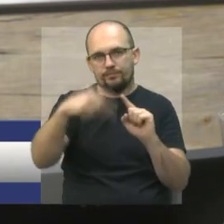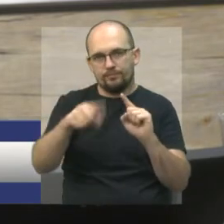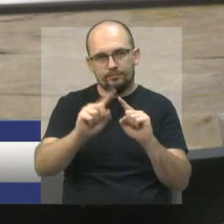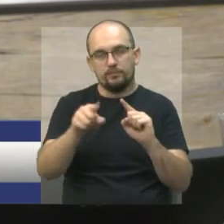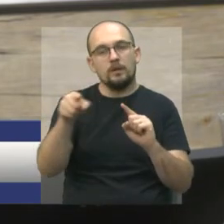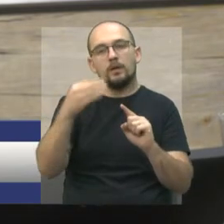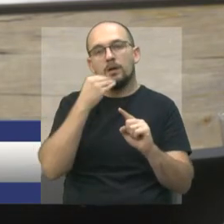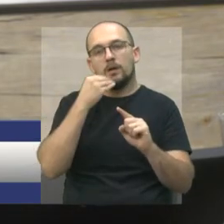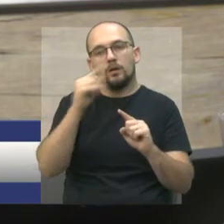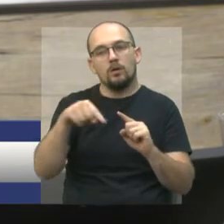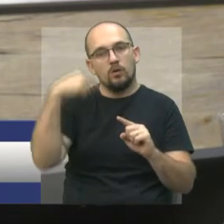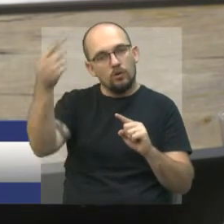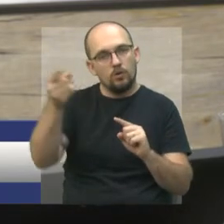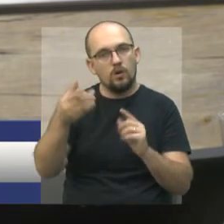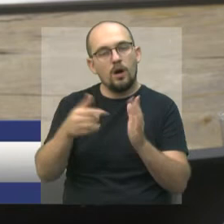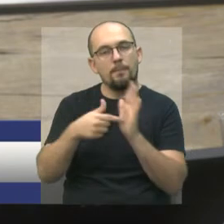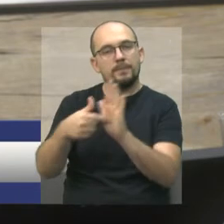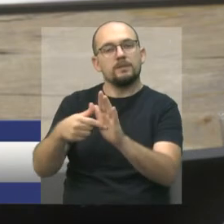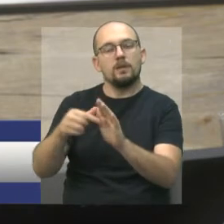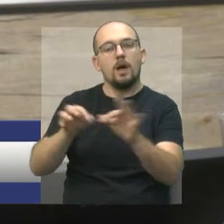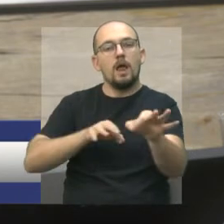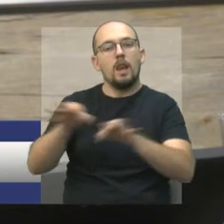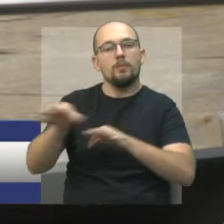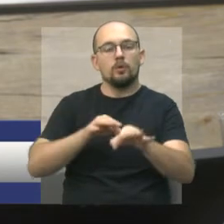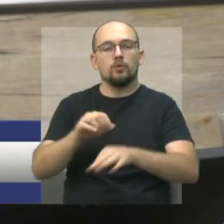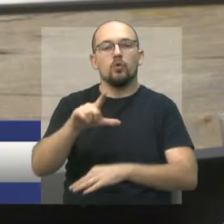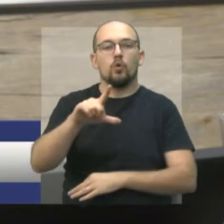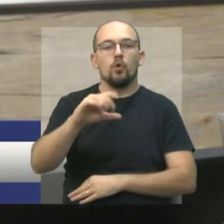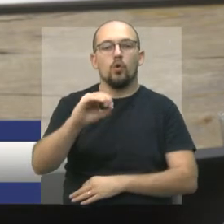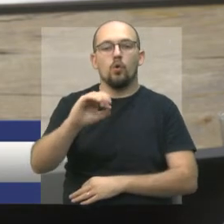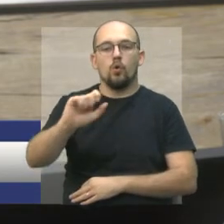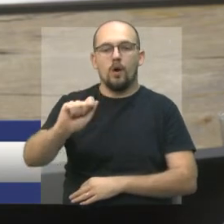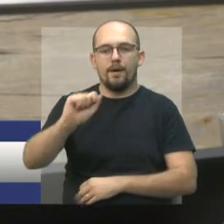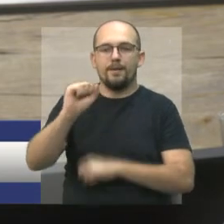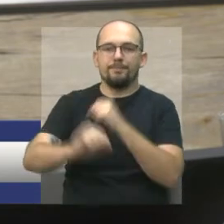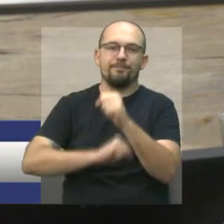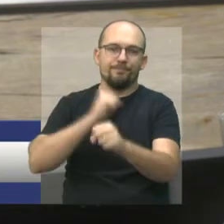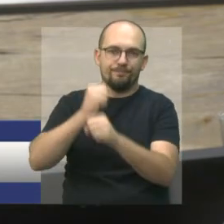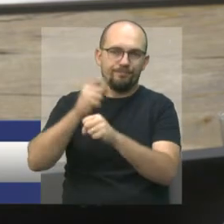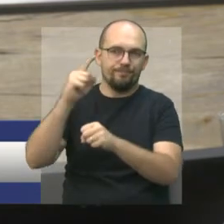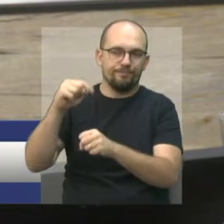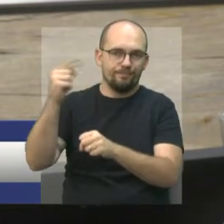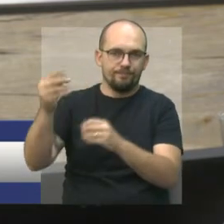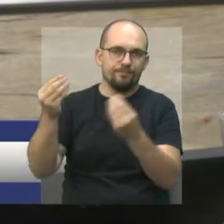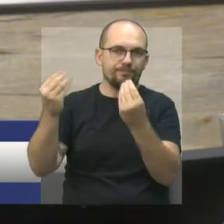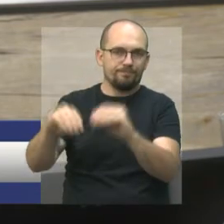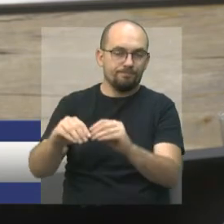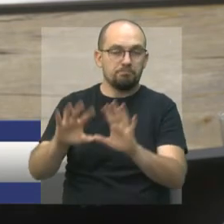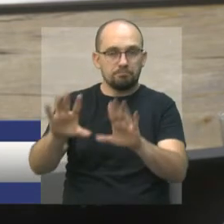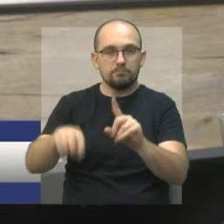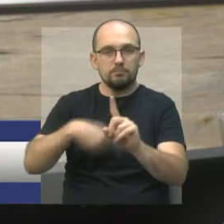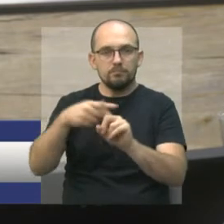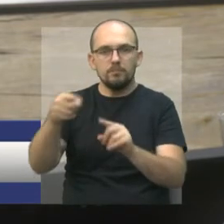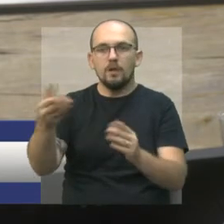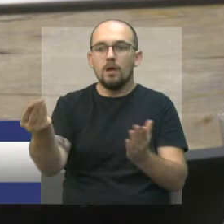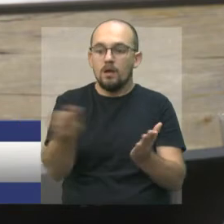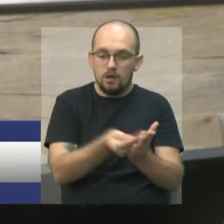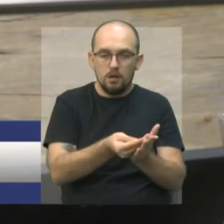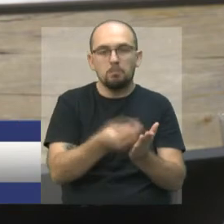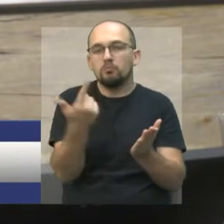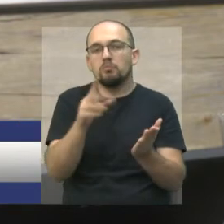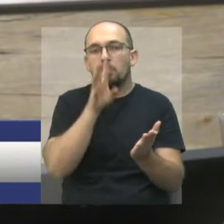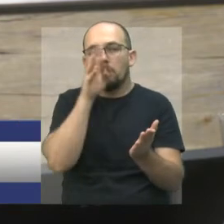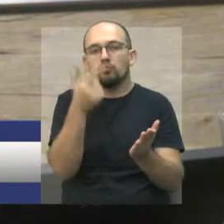apresentada oportunamente quando da elaboração da lei orçamentária anual. Para além disso, tal emenda foi apresentada sem